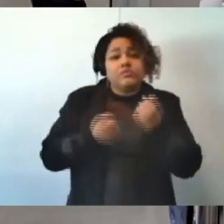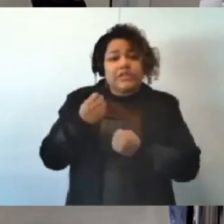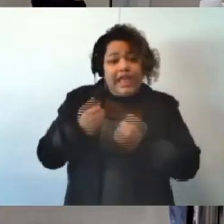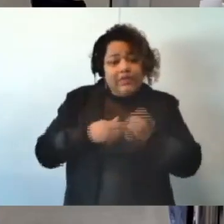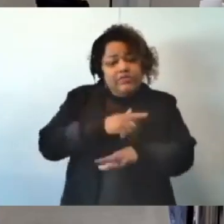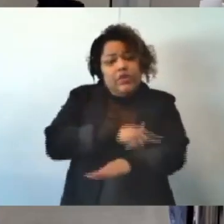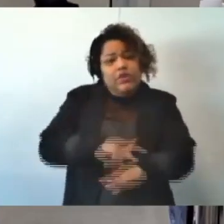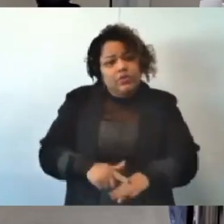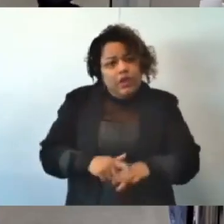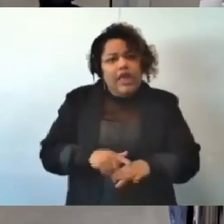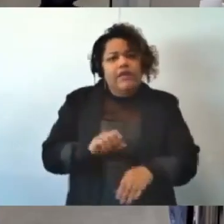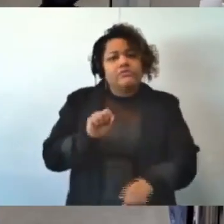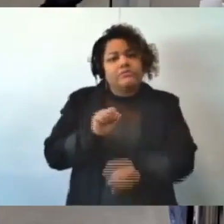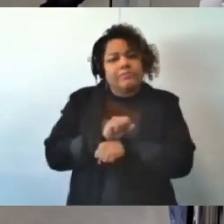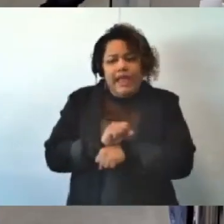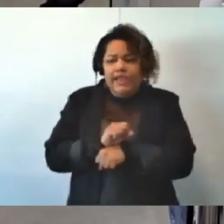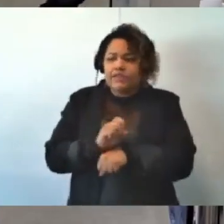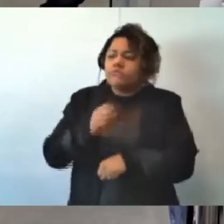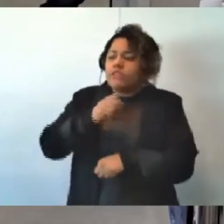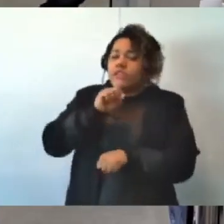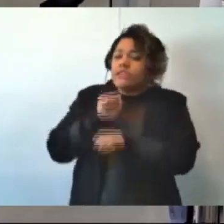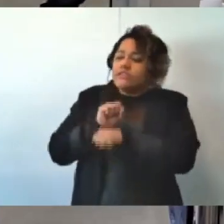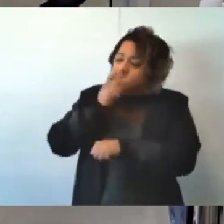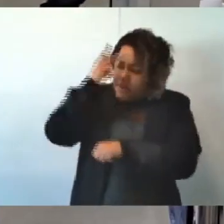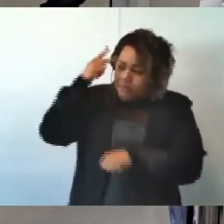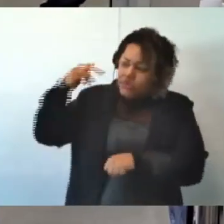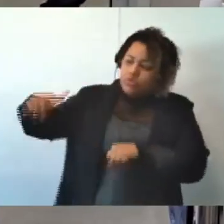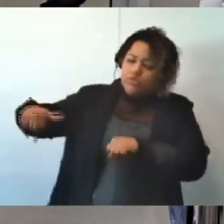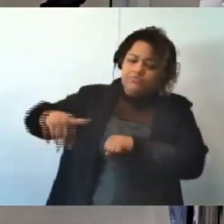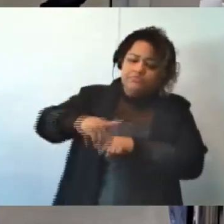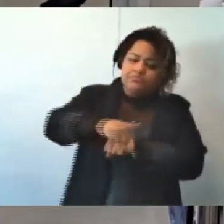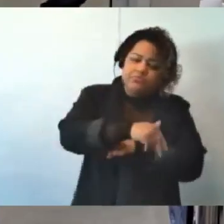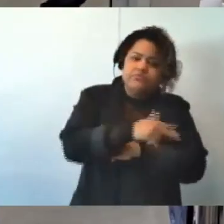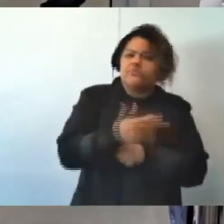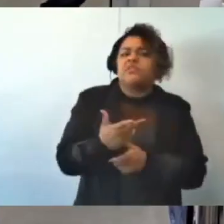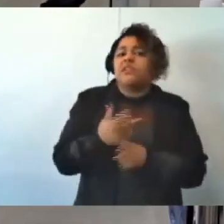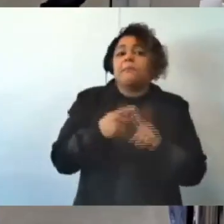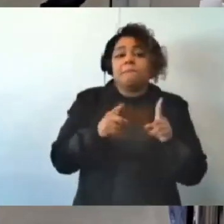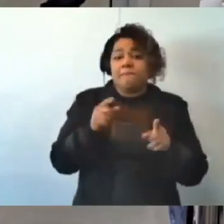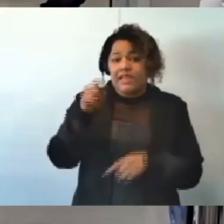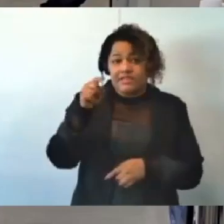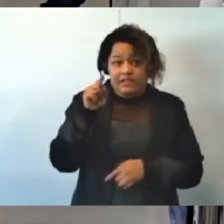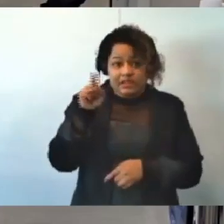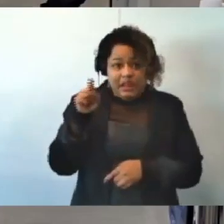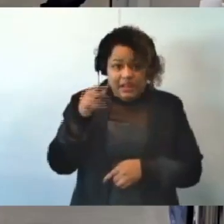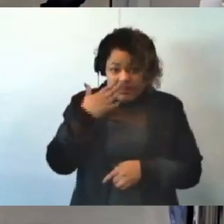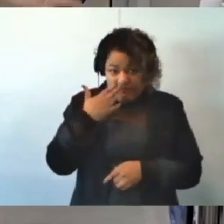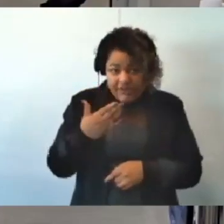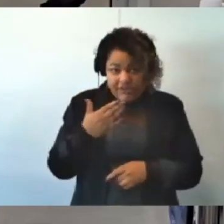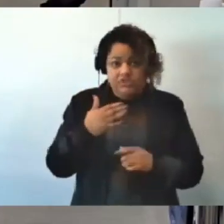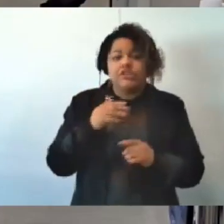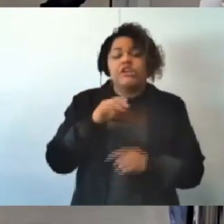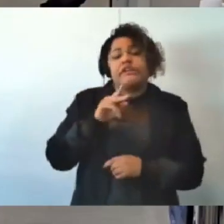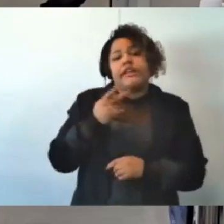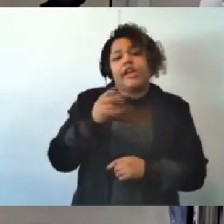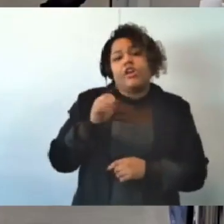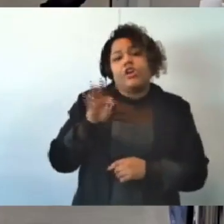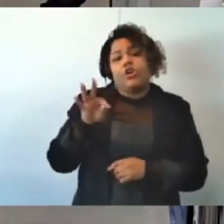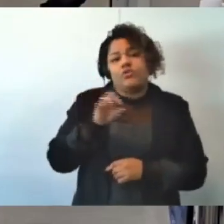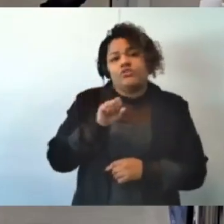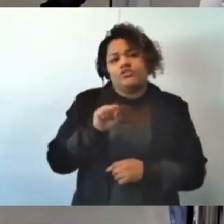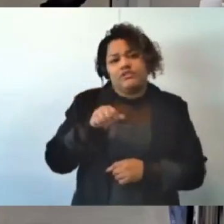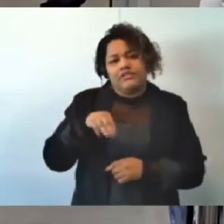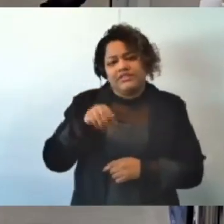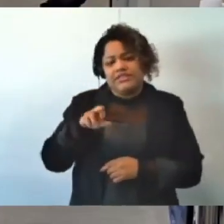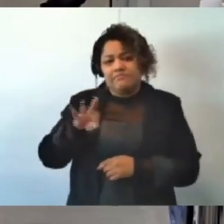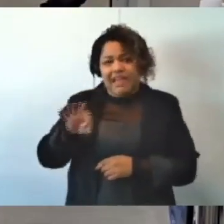vermelho, na própria lá, Hotmart, o sinal vermelho tem moto que pode matar um monte de gente.